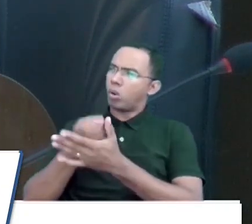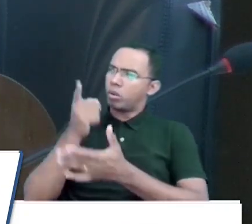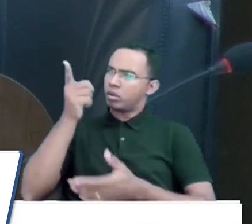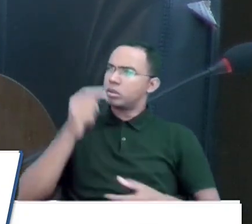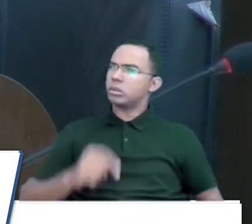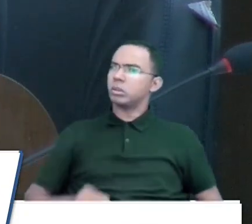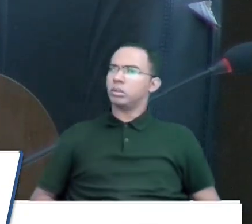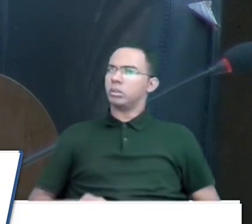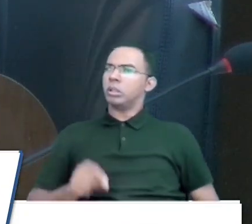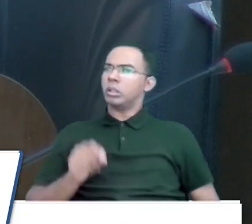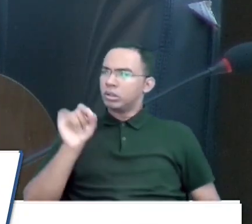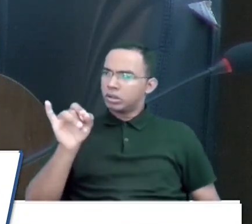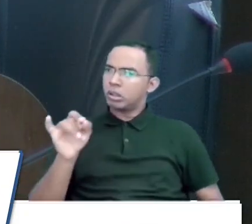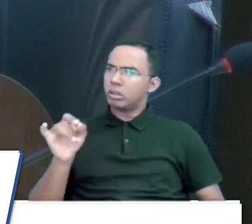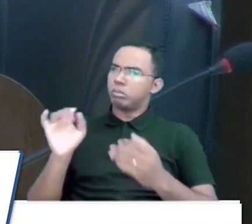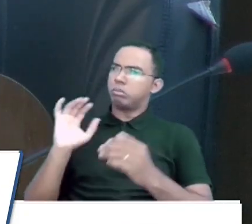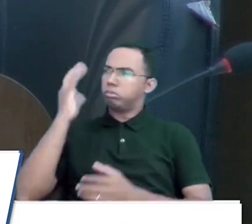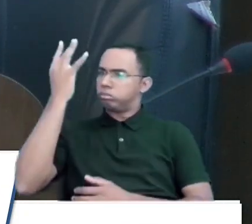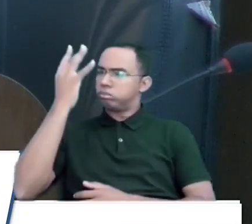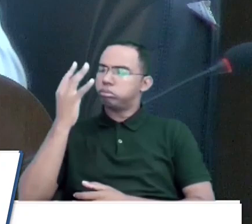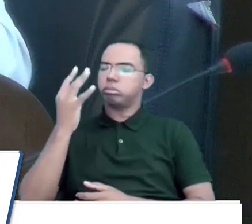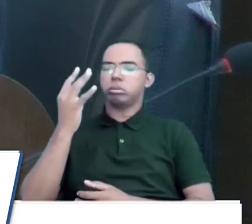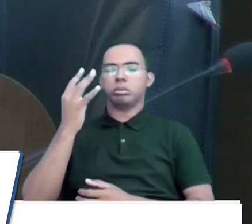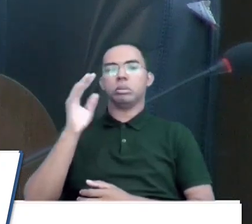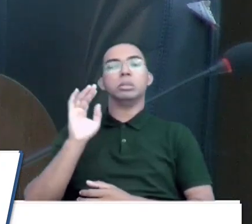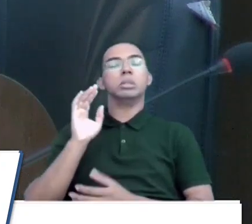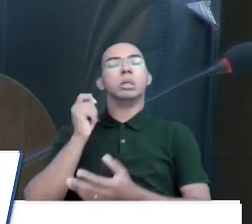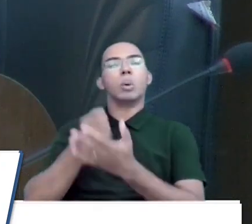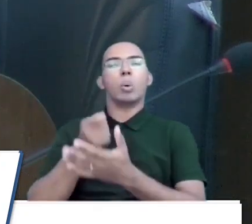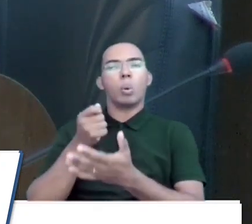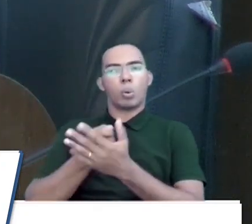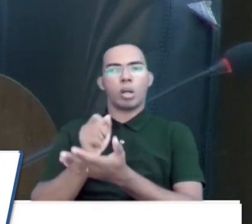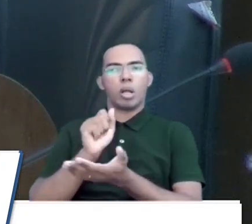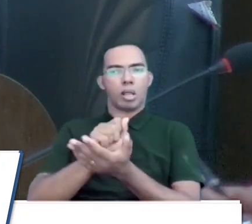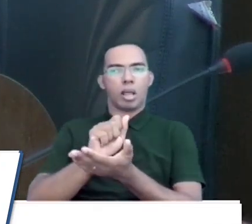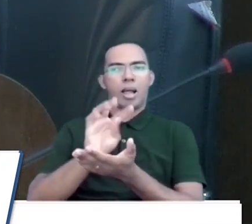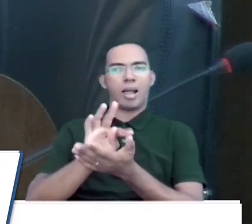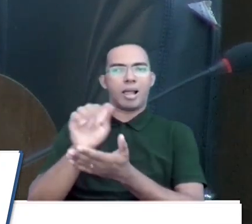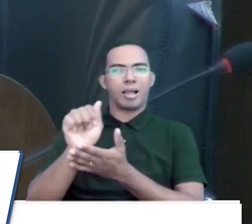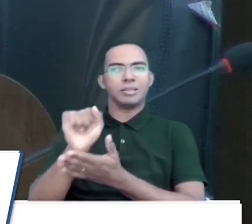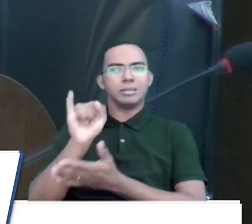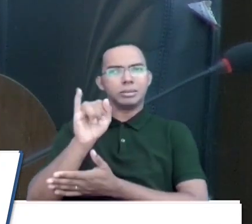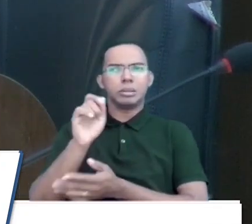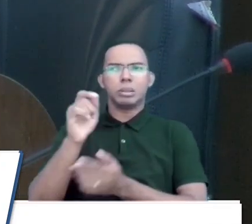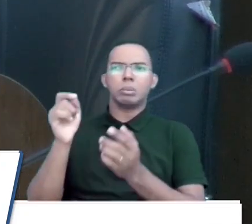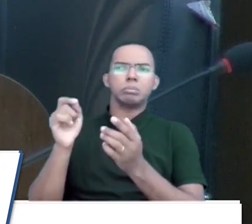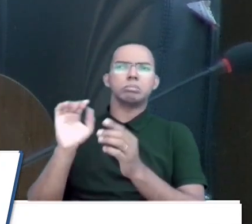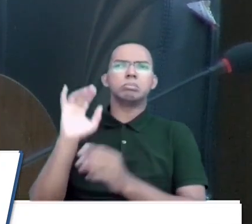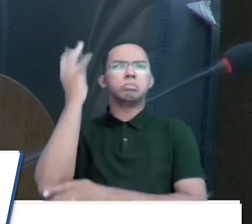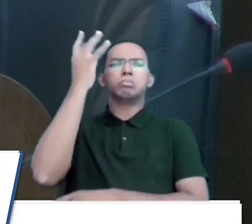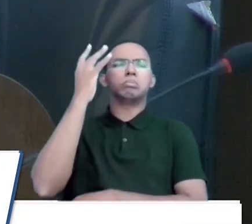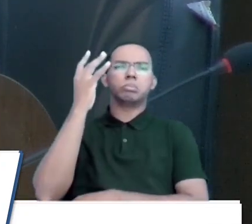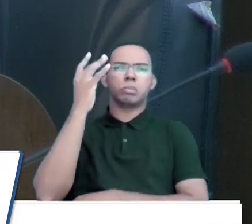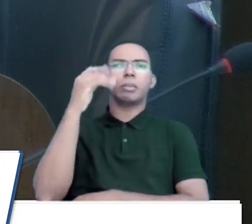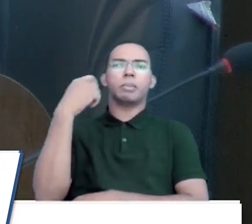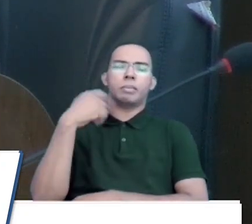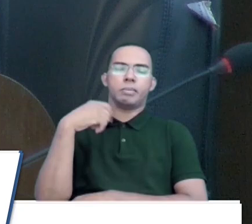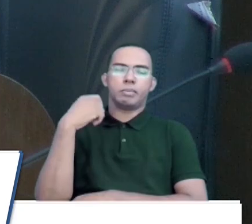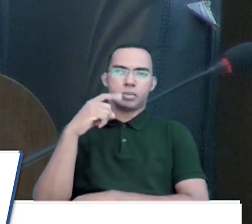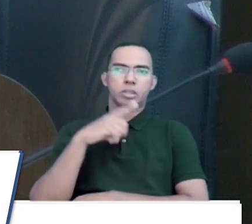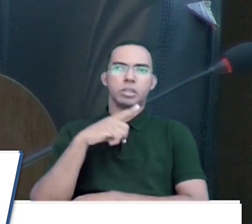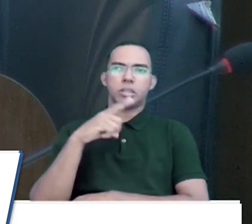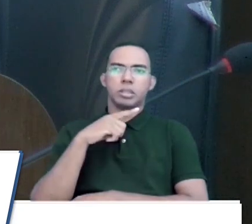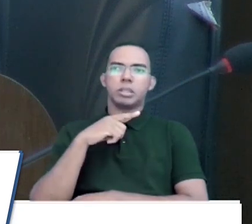uma coisa pontual, isso foi cobrado, está em ata. Se era uma coisa pontual, deveria ter